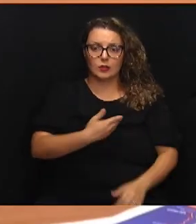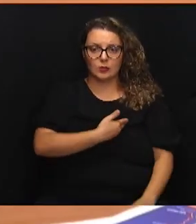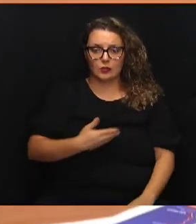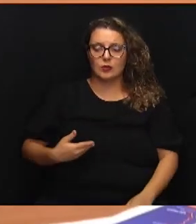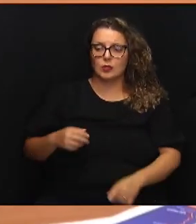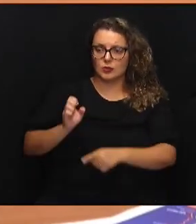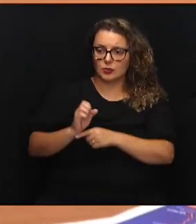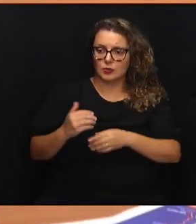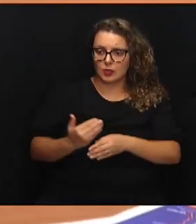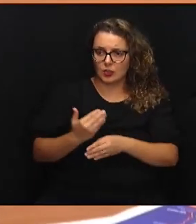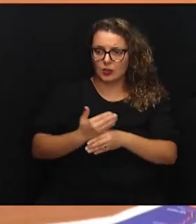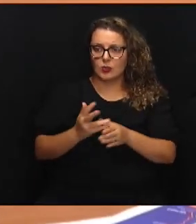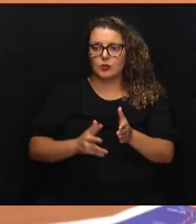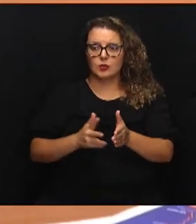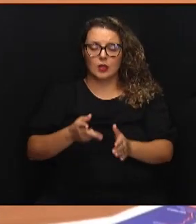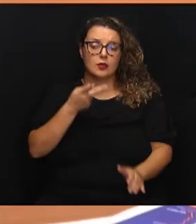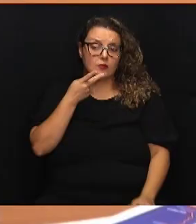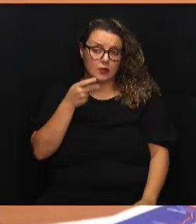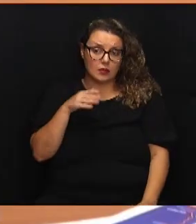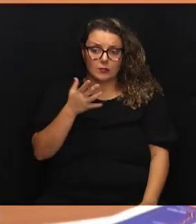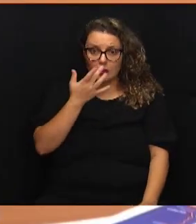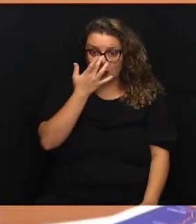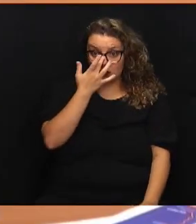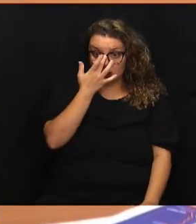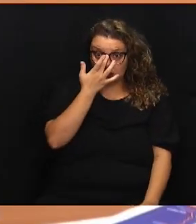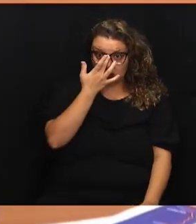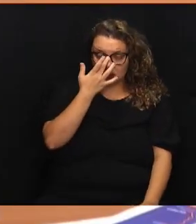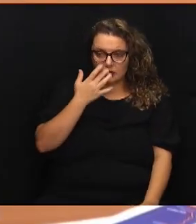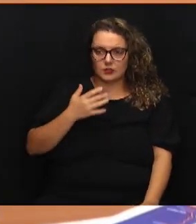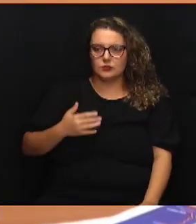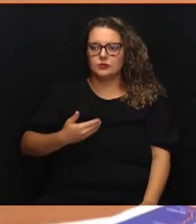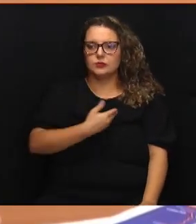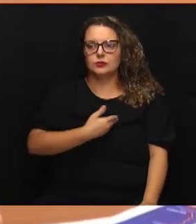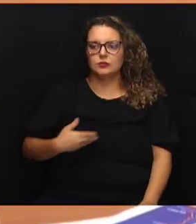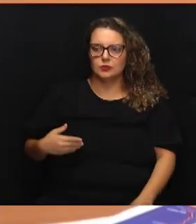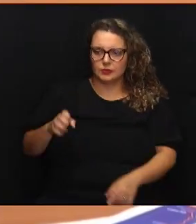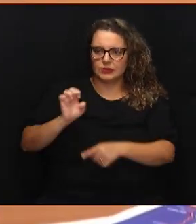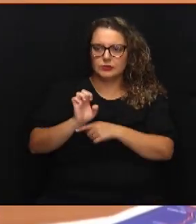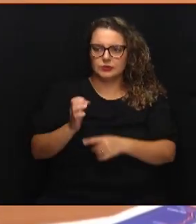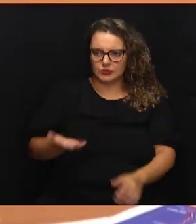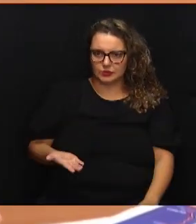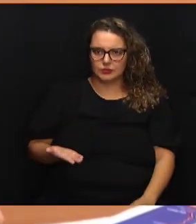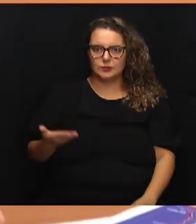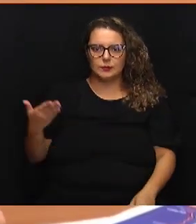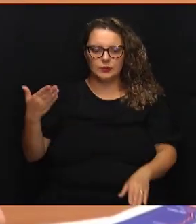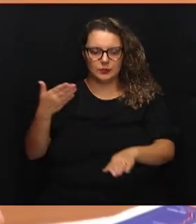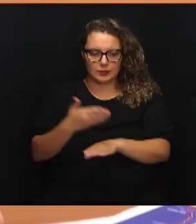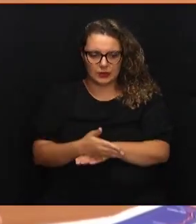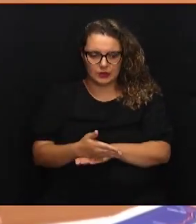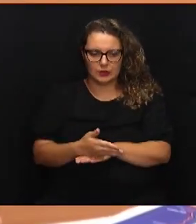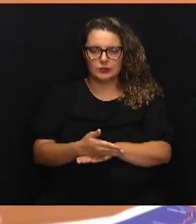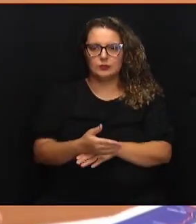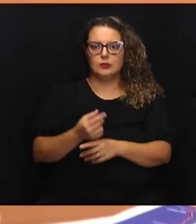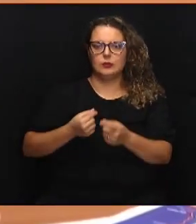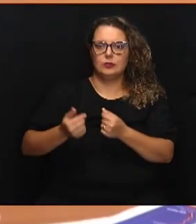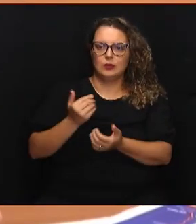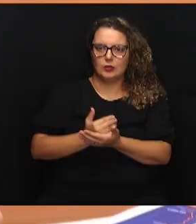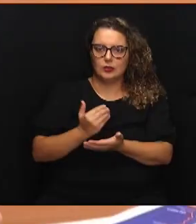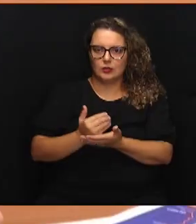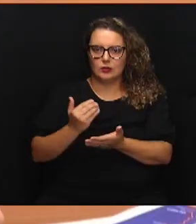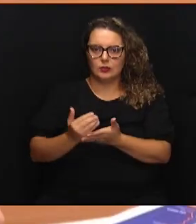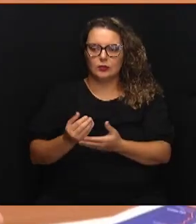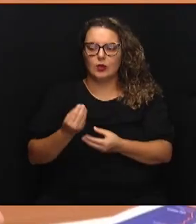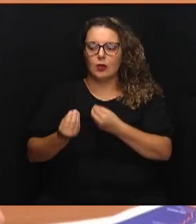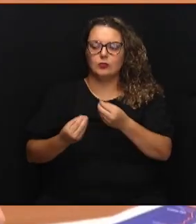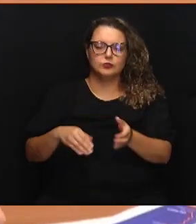construção dos trens, daí falar mais por parte do governo do estado, né, a participação, o financiamento de onde está